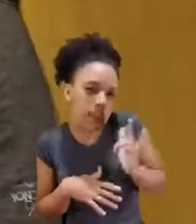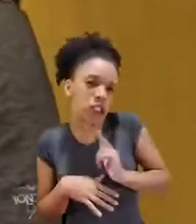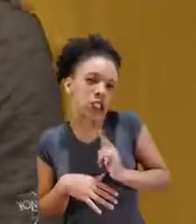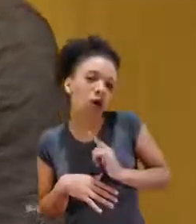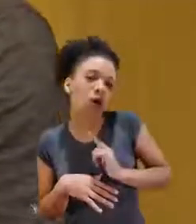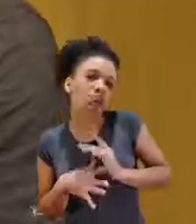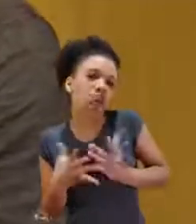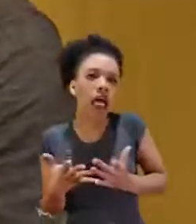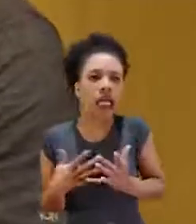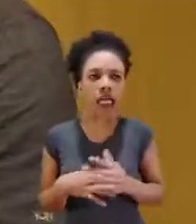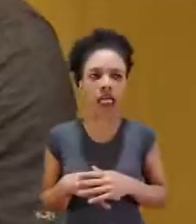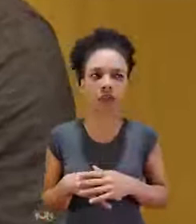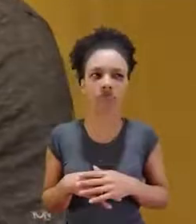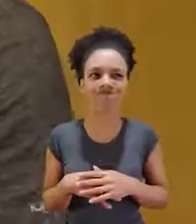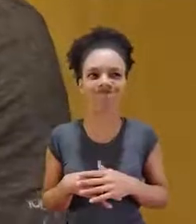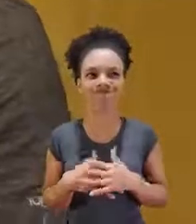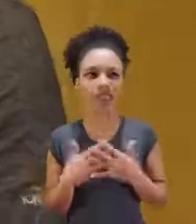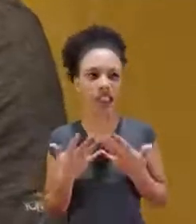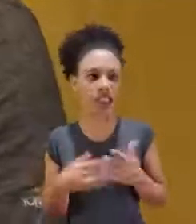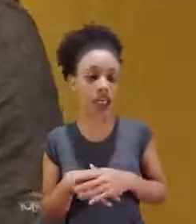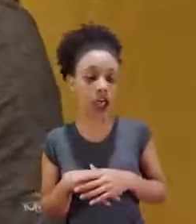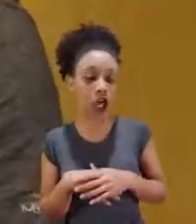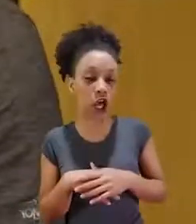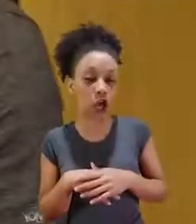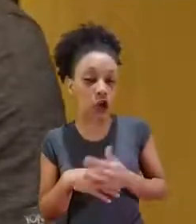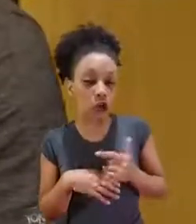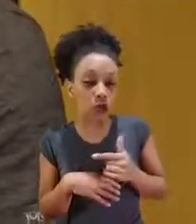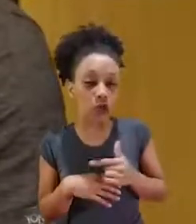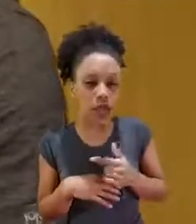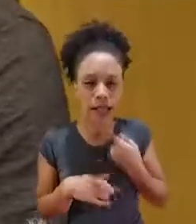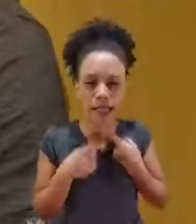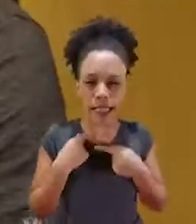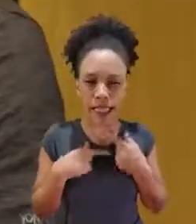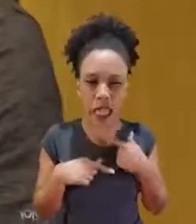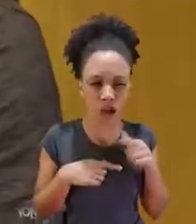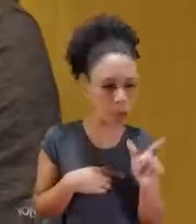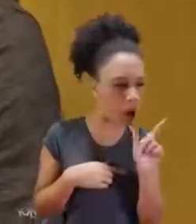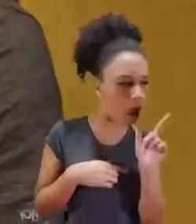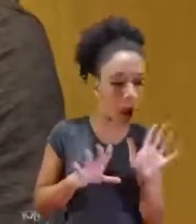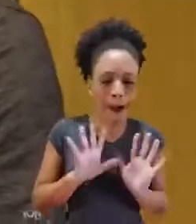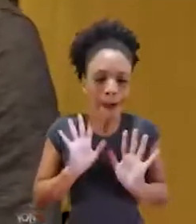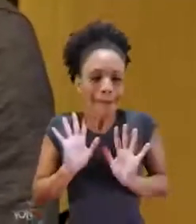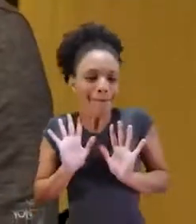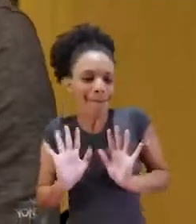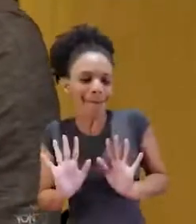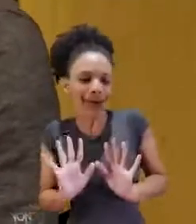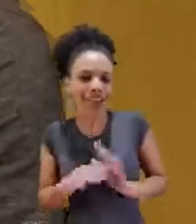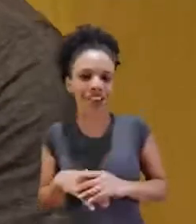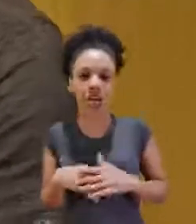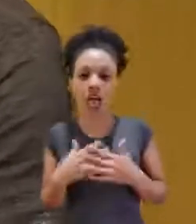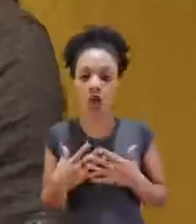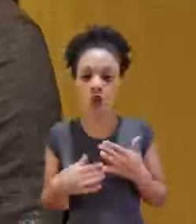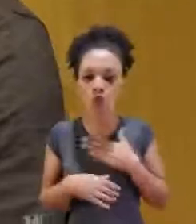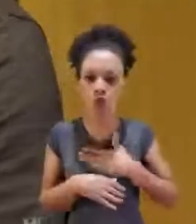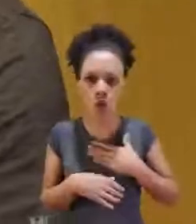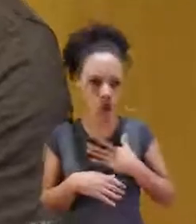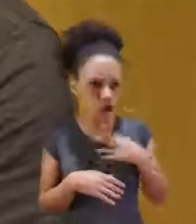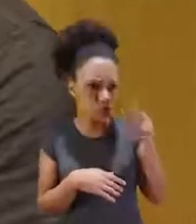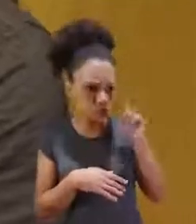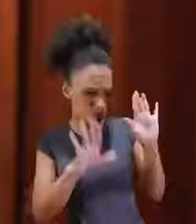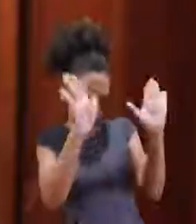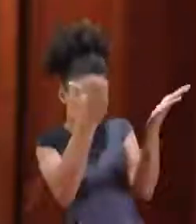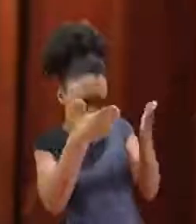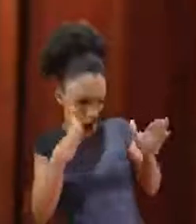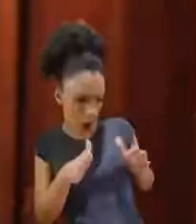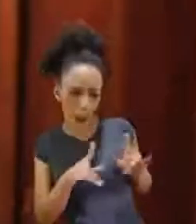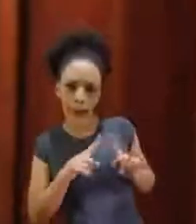em pênis fala o termo pau vai poder tesão um pau mas mesmo assim facada gosto tanto do Entorno que